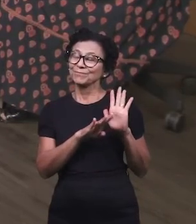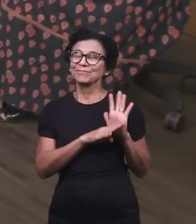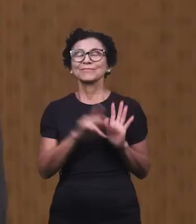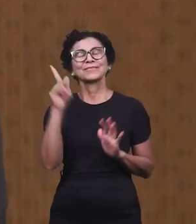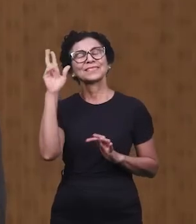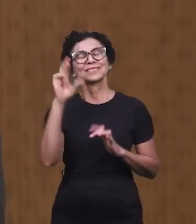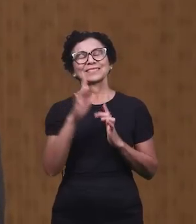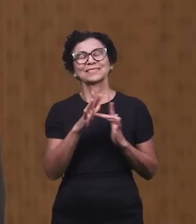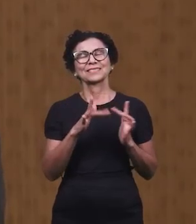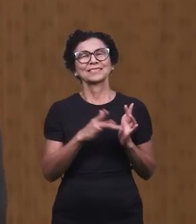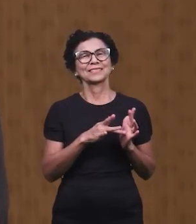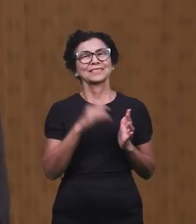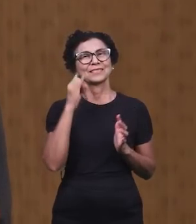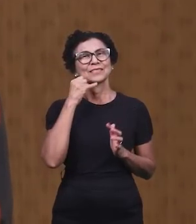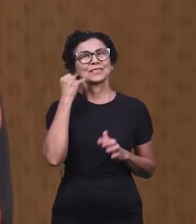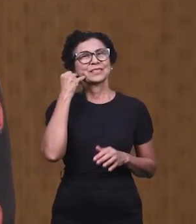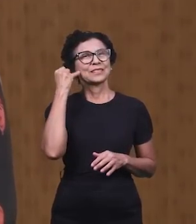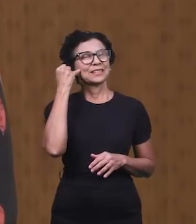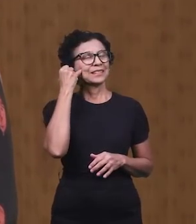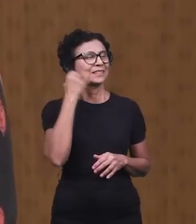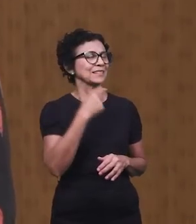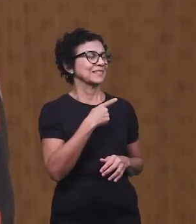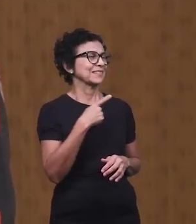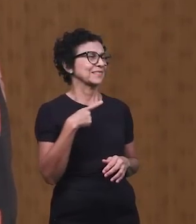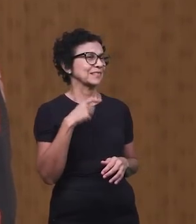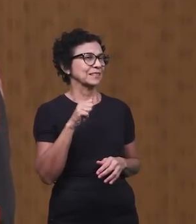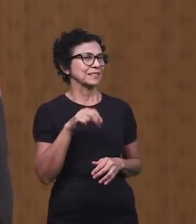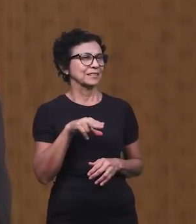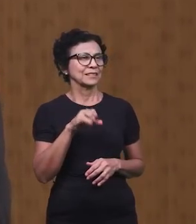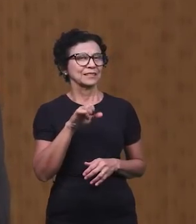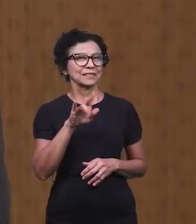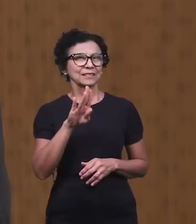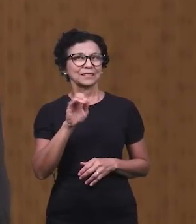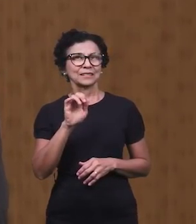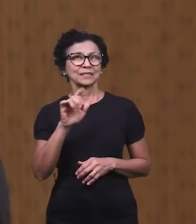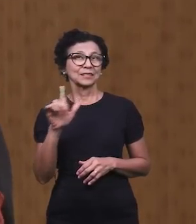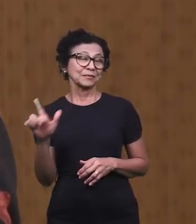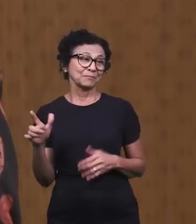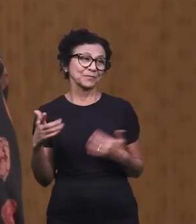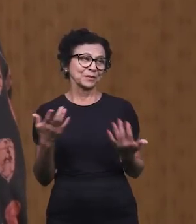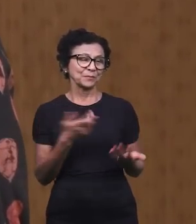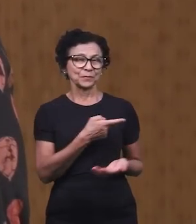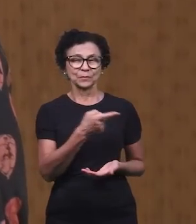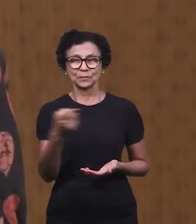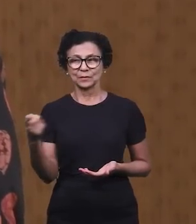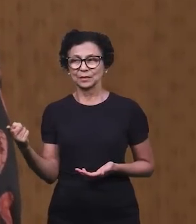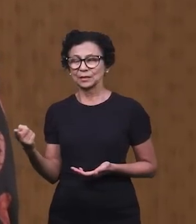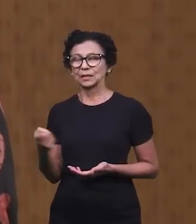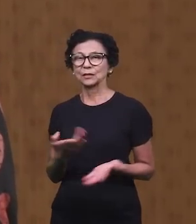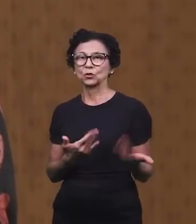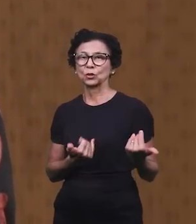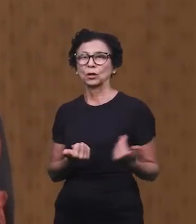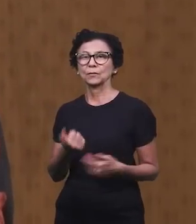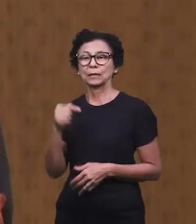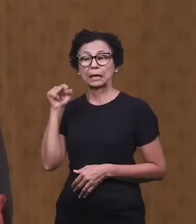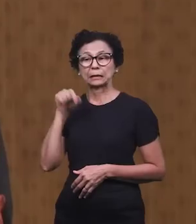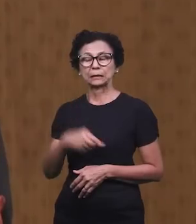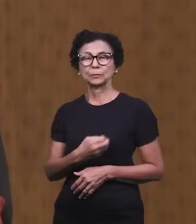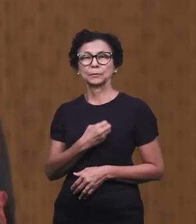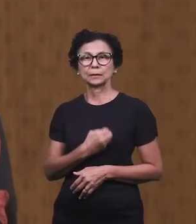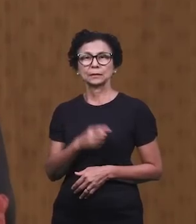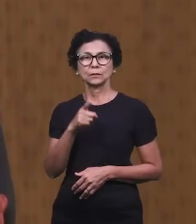A paz do Senhor, pastor Josias, pastor Aníbal, os jovens aqui, meus colegas e também você jovem que está nos